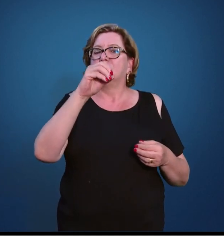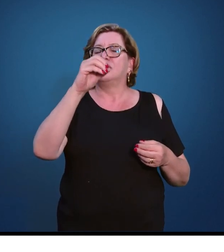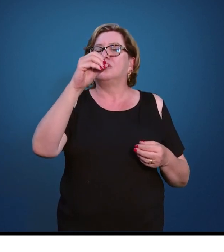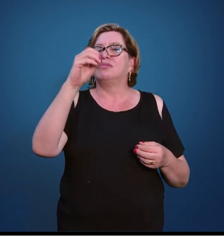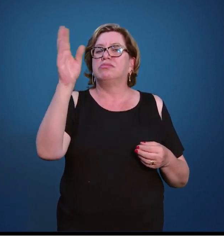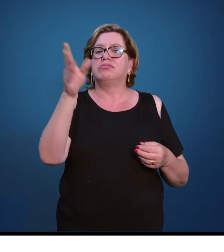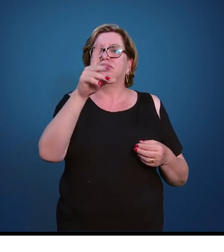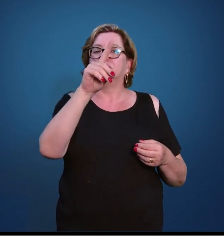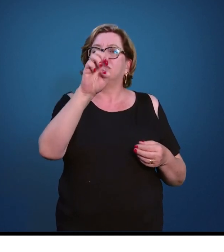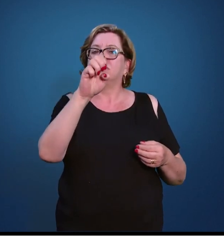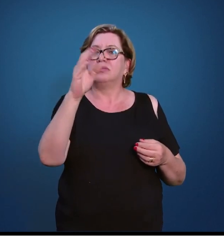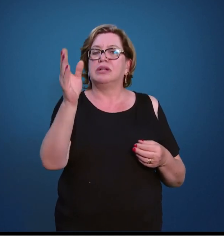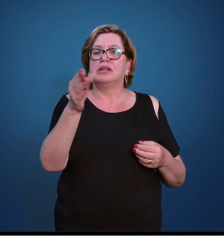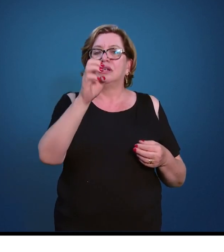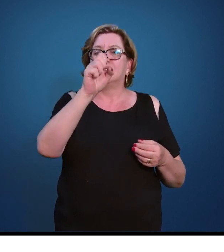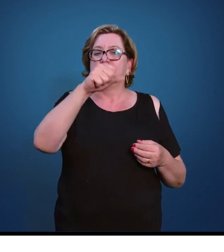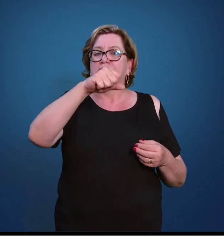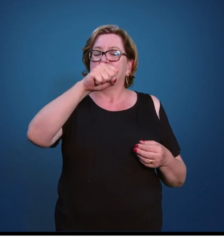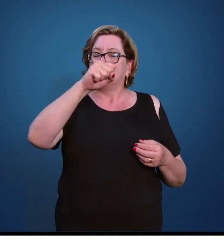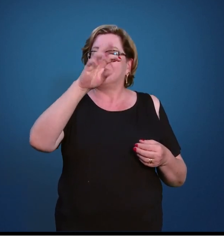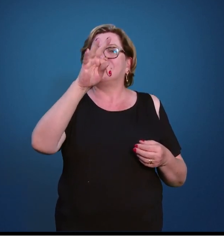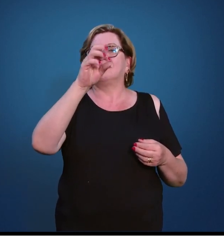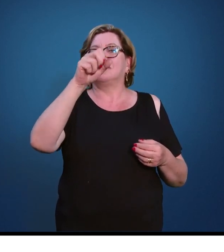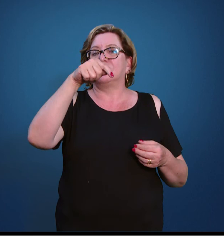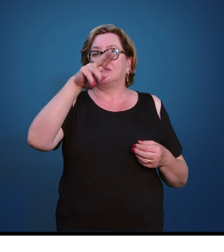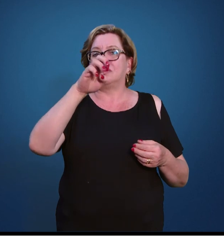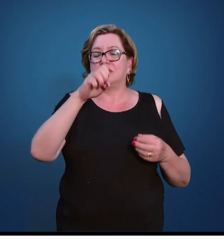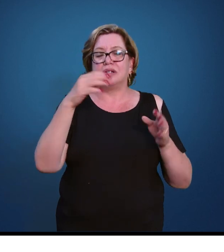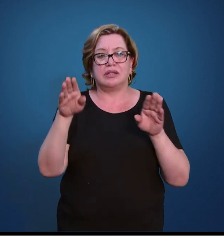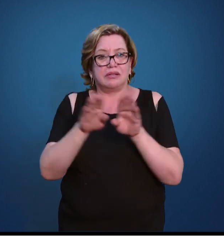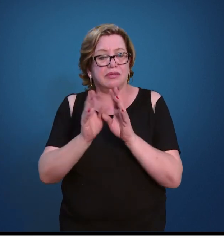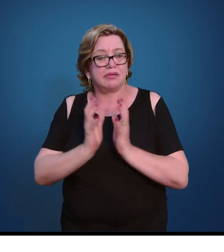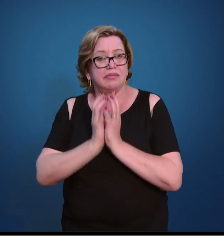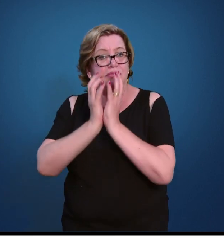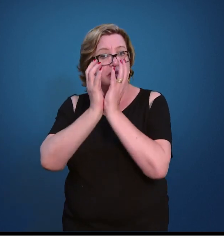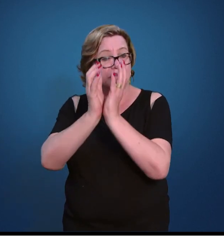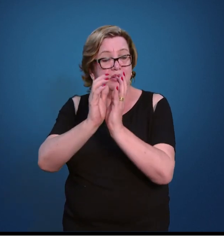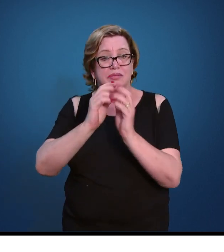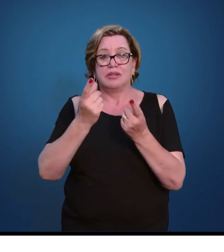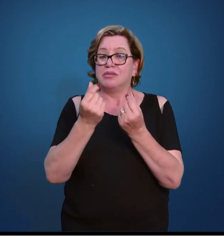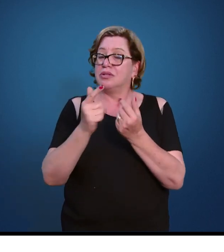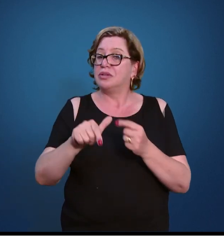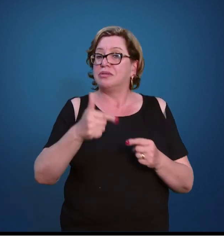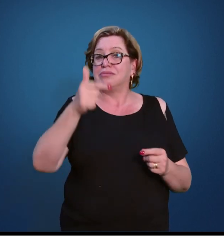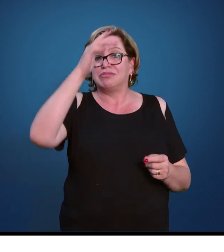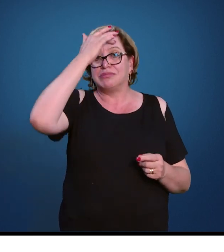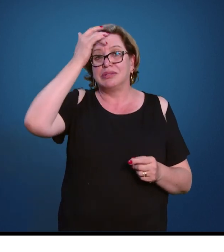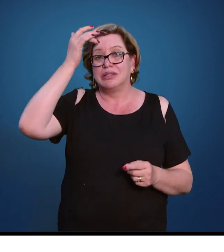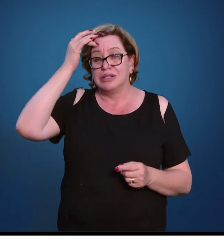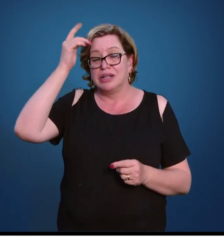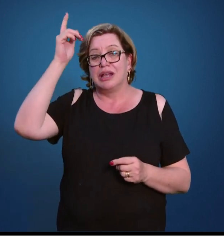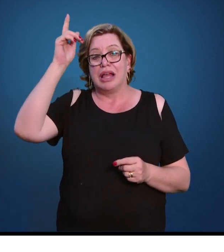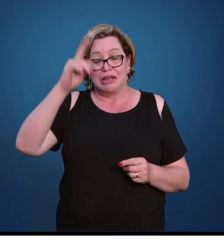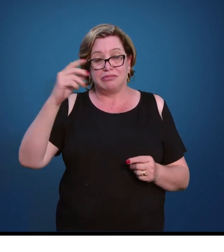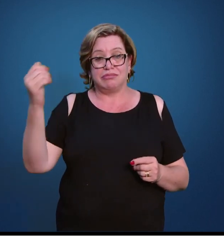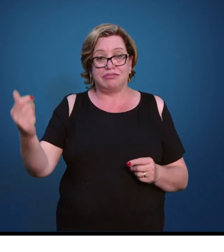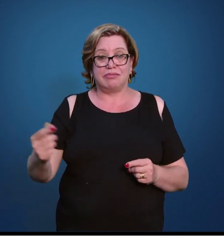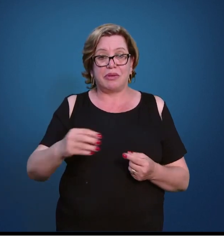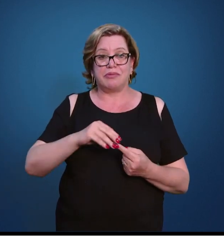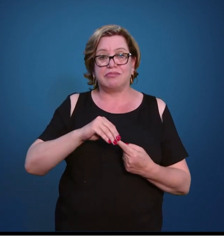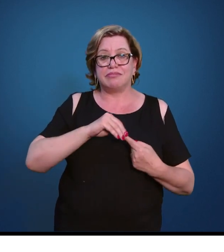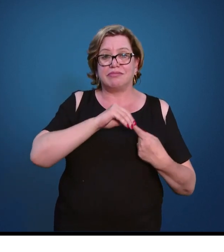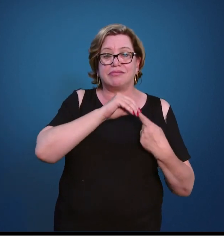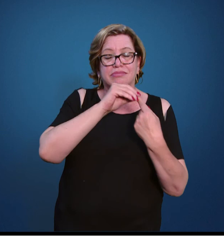duplicados a receber, duplicados a pagar, e a participação de capital de terceiros, que são os principais tópicos